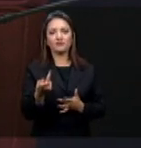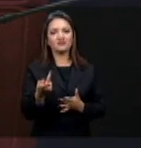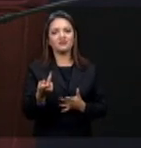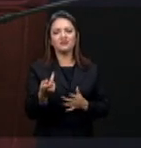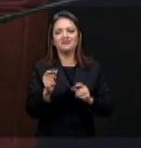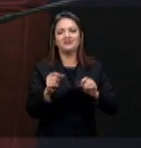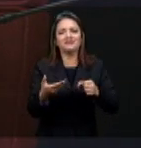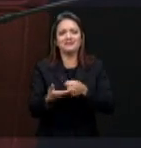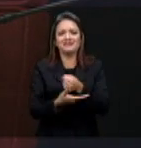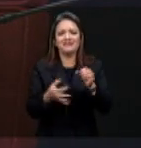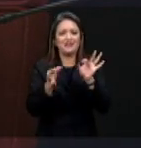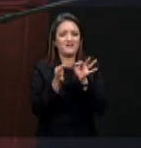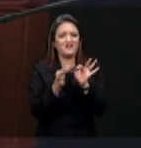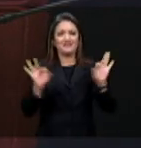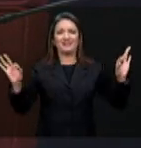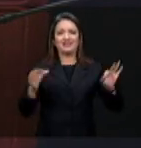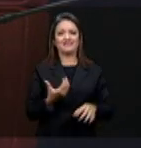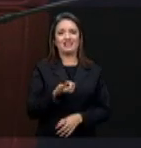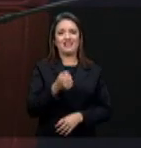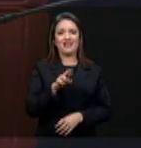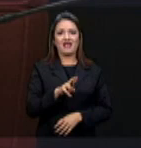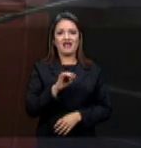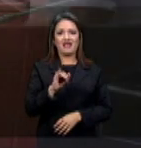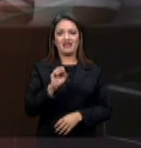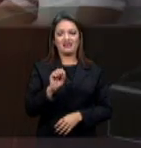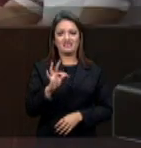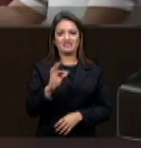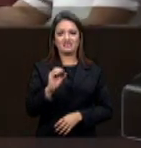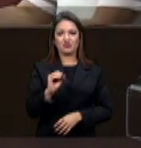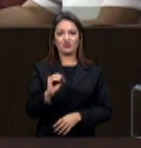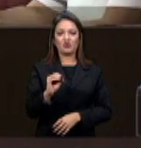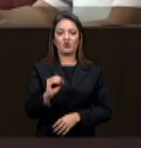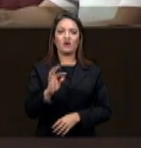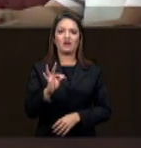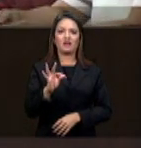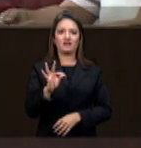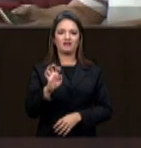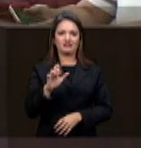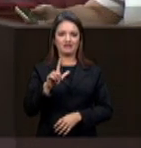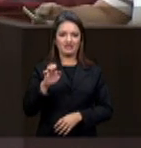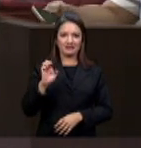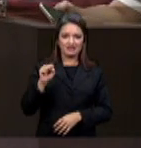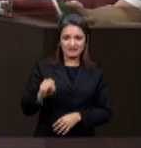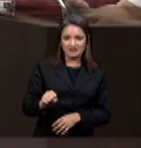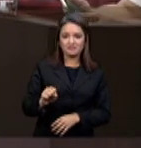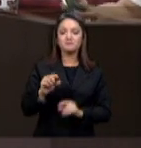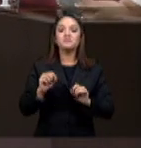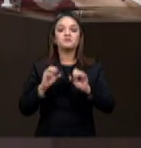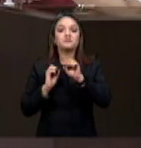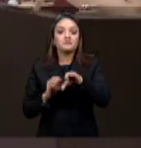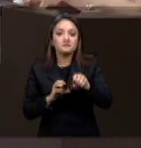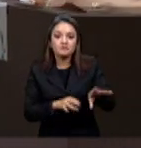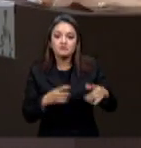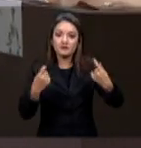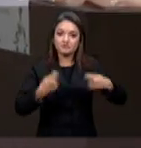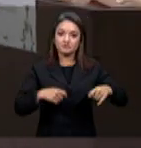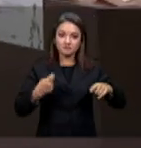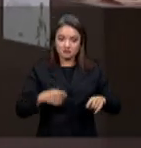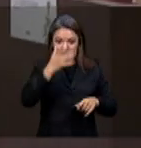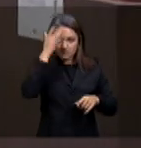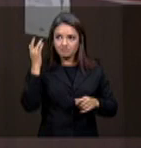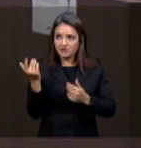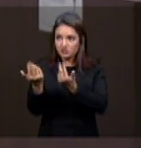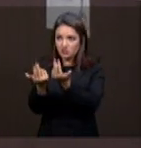frase magnífica que eu sempre assim foi sempre um lema para mim que ensina que devemos tratar igualmente os iguais